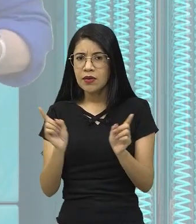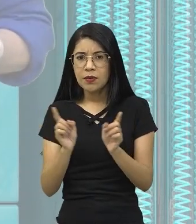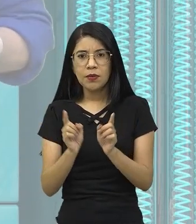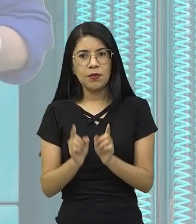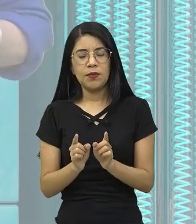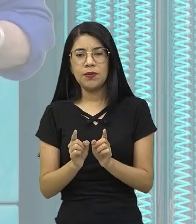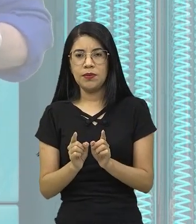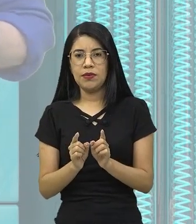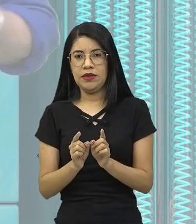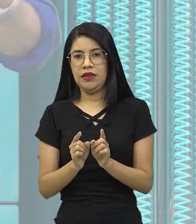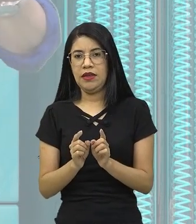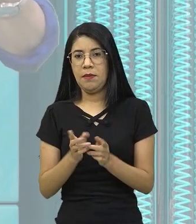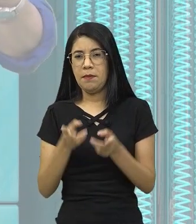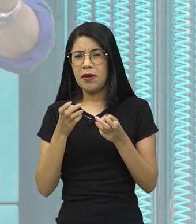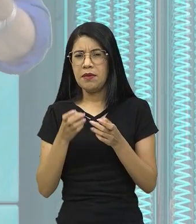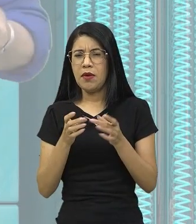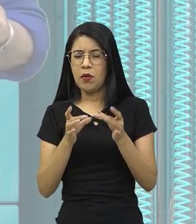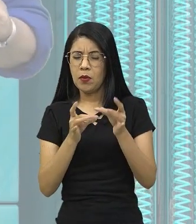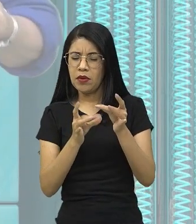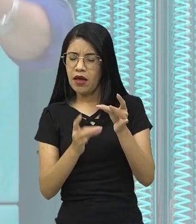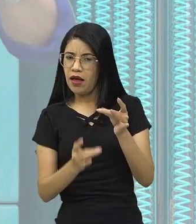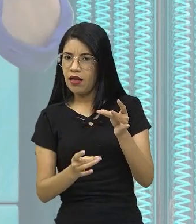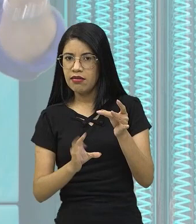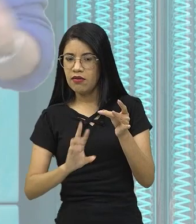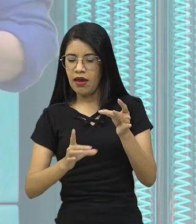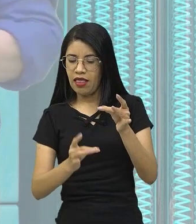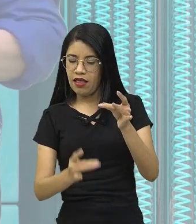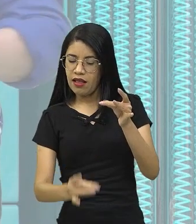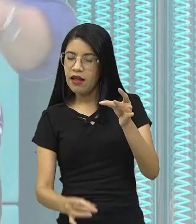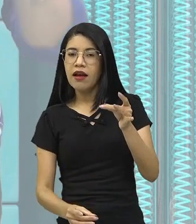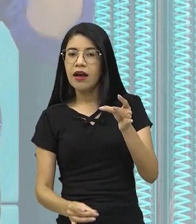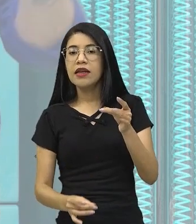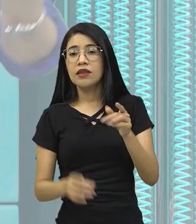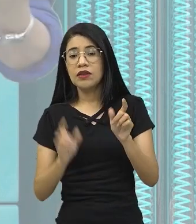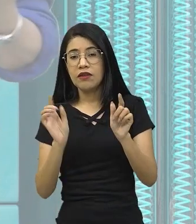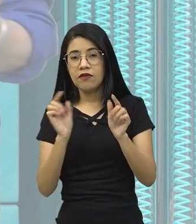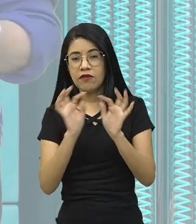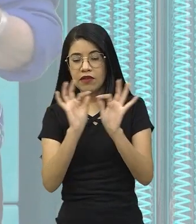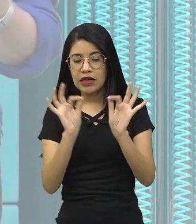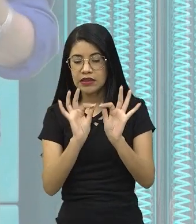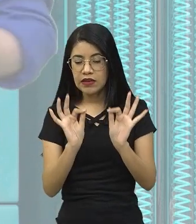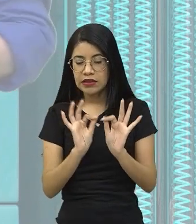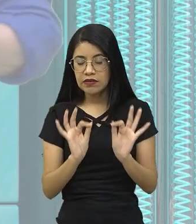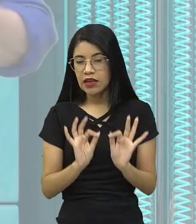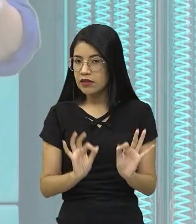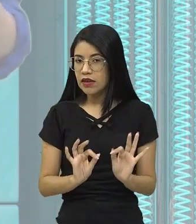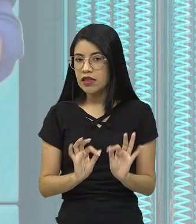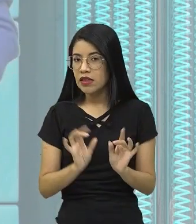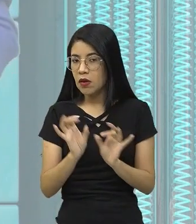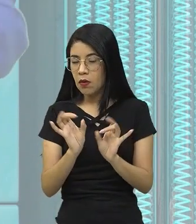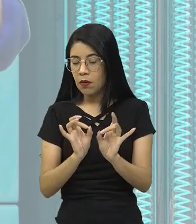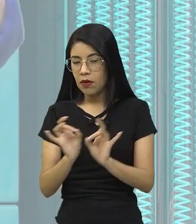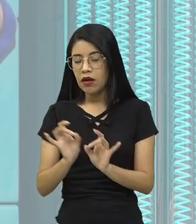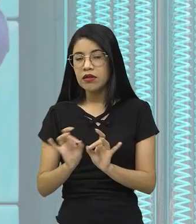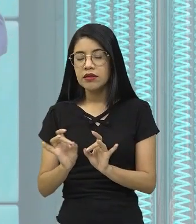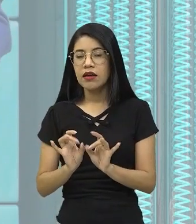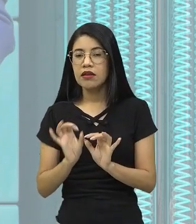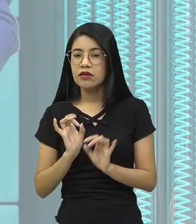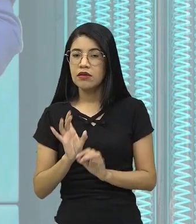a extensão do miniconto é pequena. Então, em pequenas frases, aí você vê a transmissão das